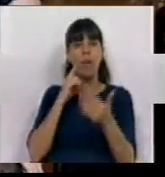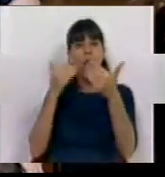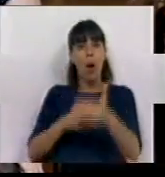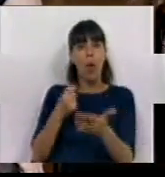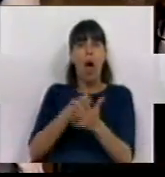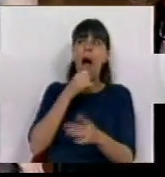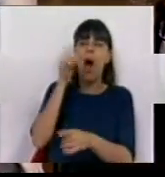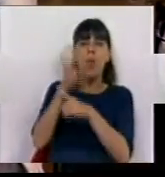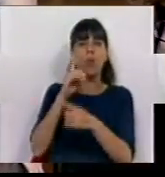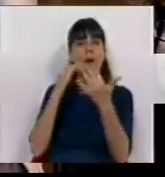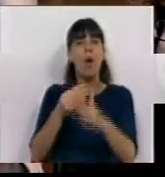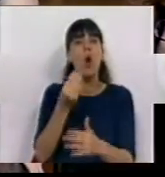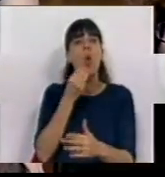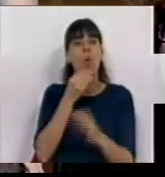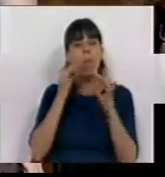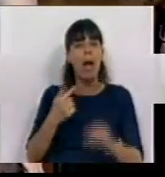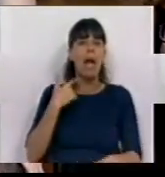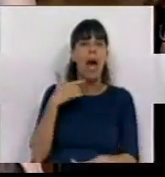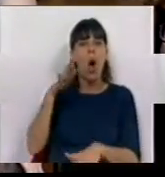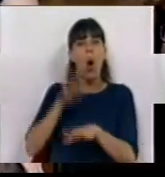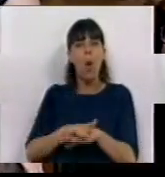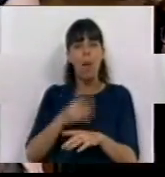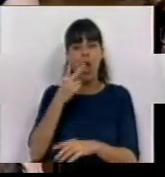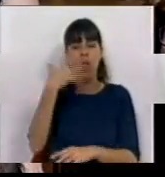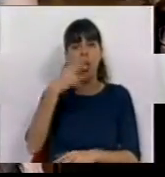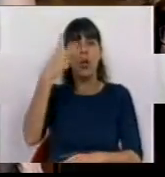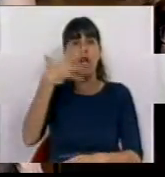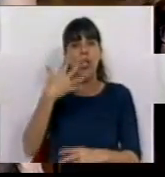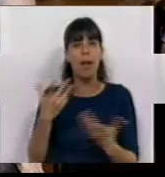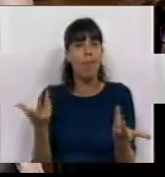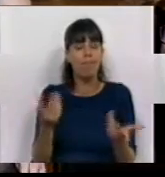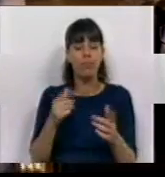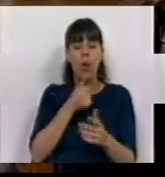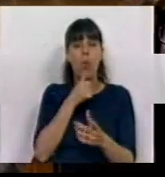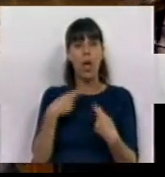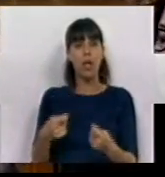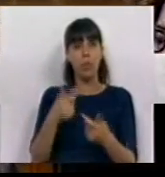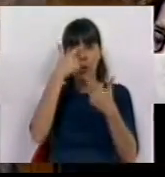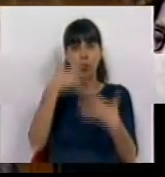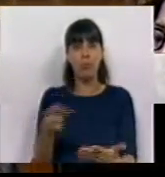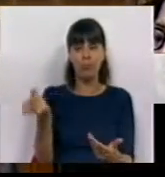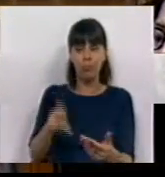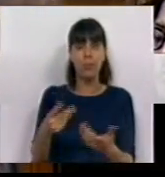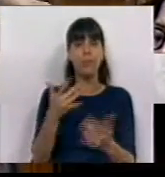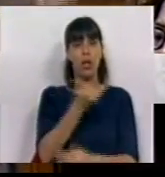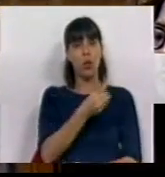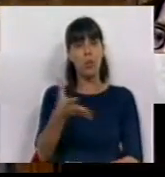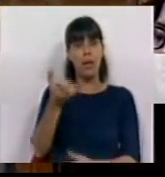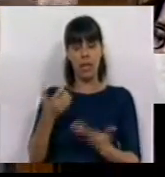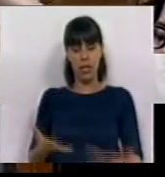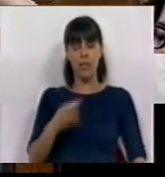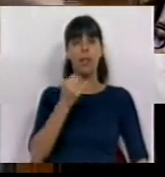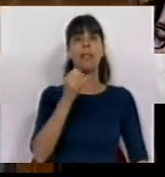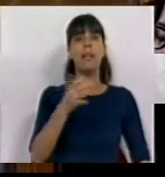prazo previsto e ter uma refeição de carne ou de peixe a cada dois dias e fazer face a despesas imprevistas. E, portanto, em 2015, no